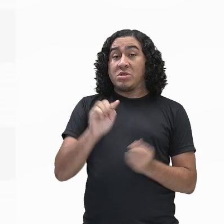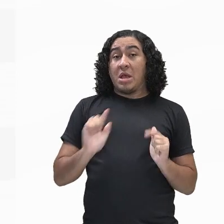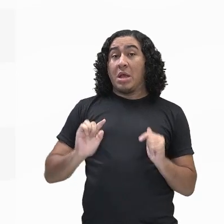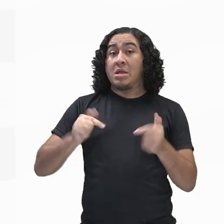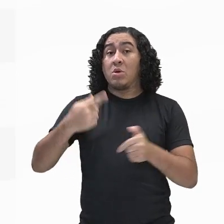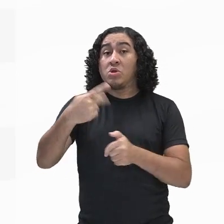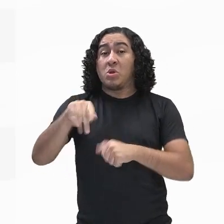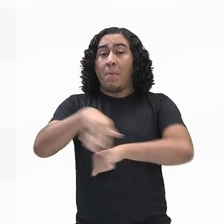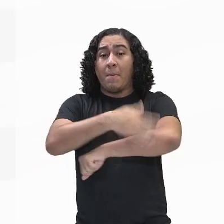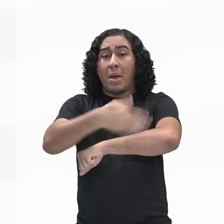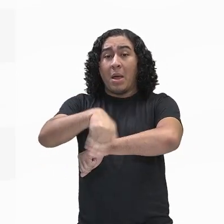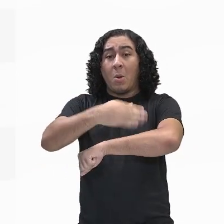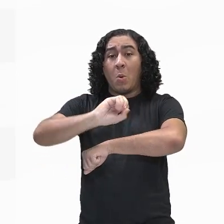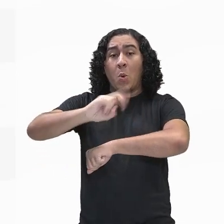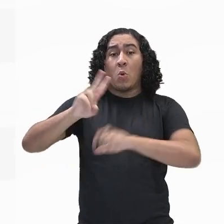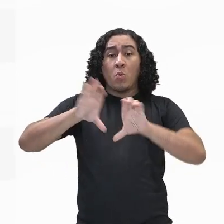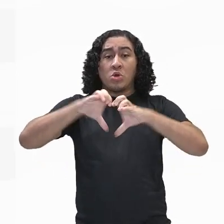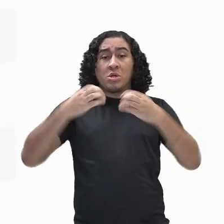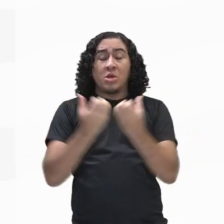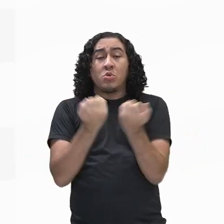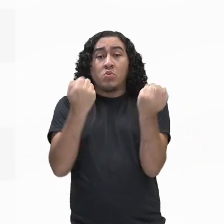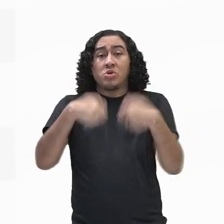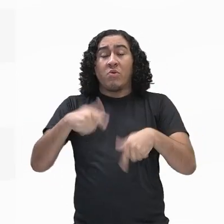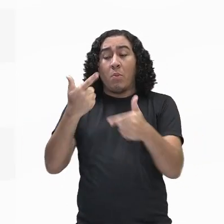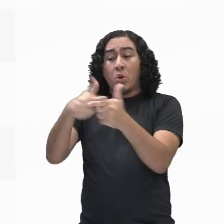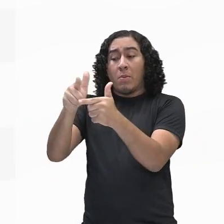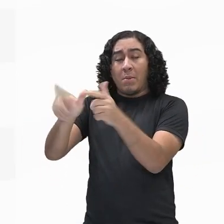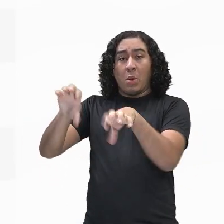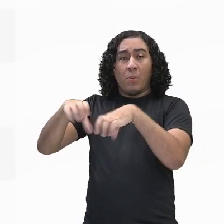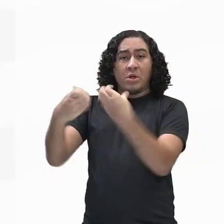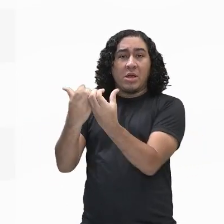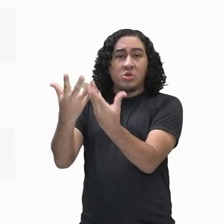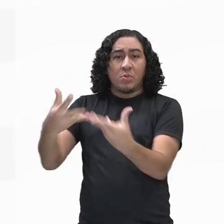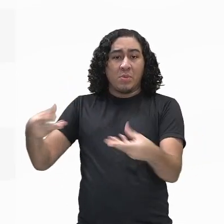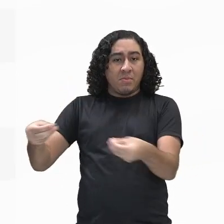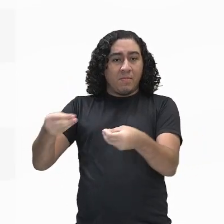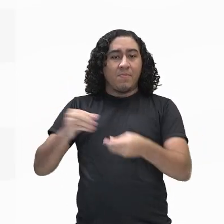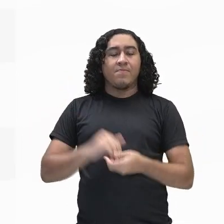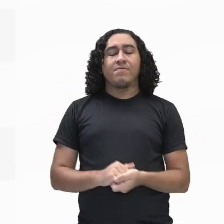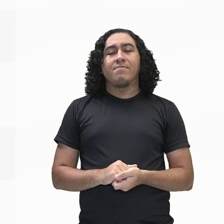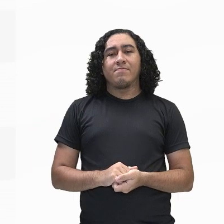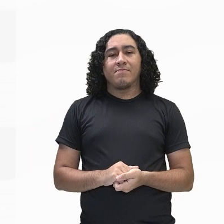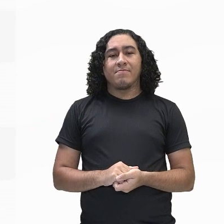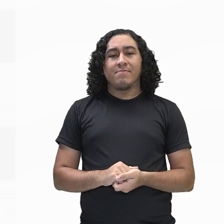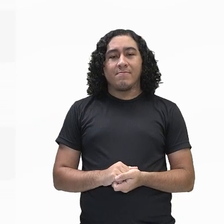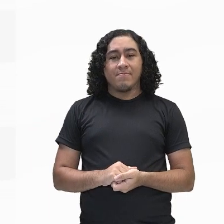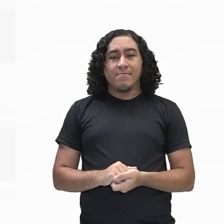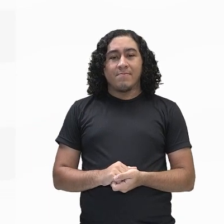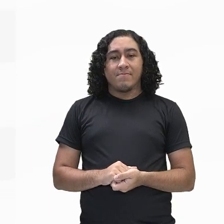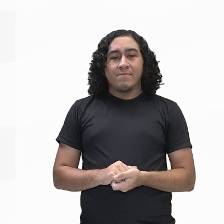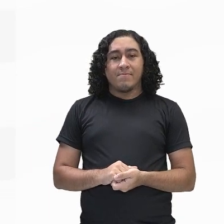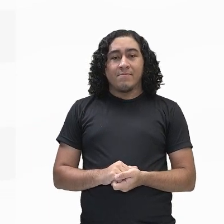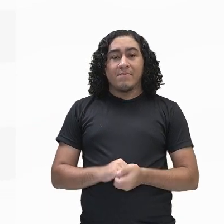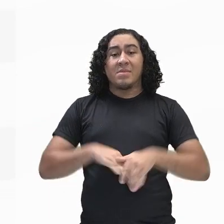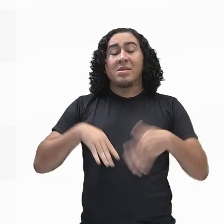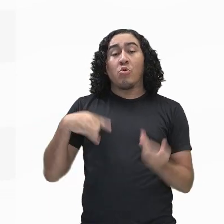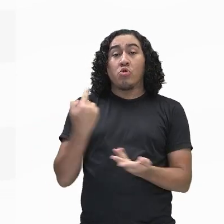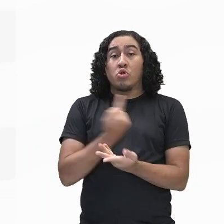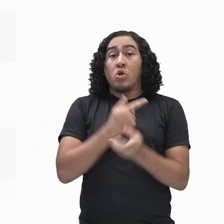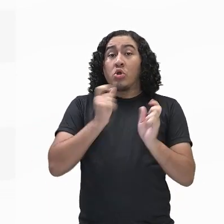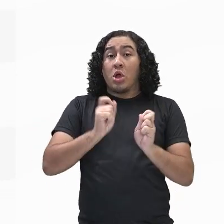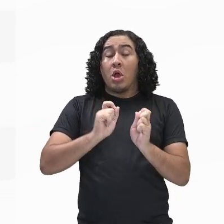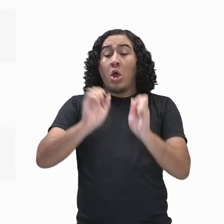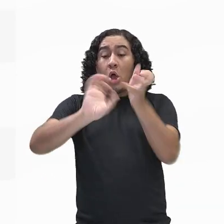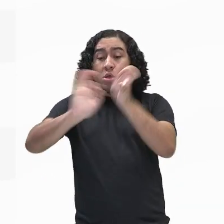seu bairro ou comunidade para a solução de problemas coletivos? E para a gente resolver isso aí, nós vamos estar montando o meu